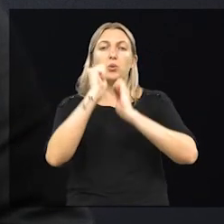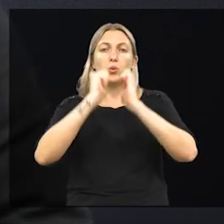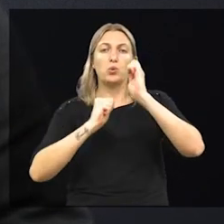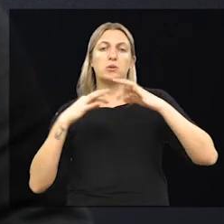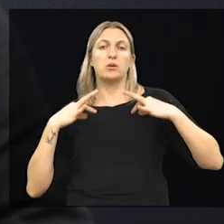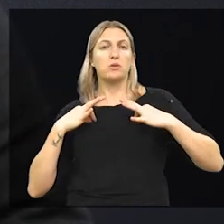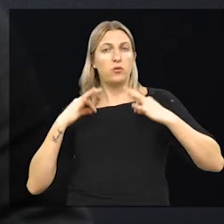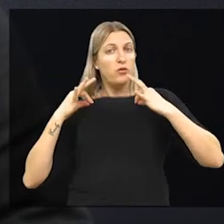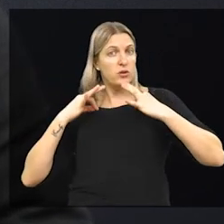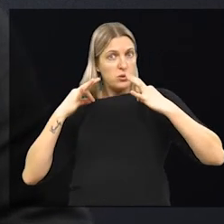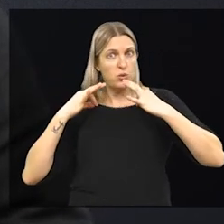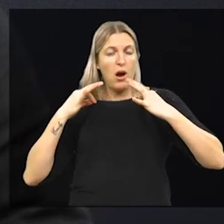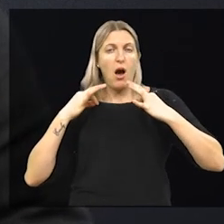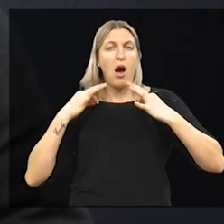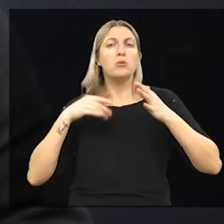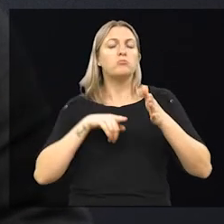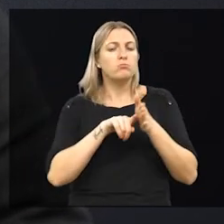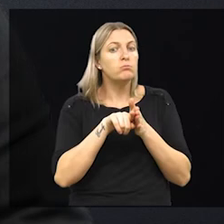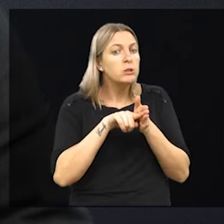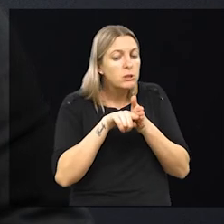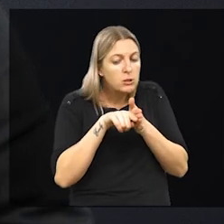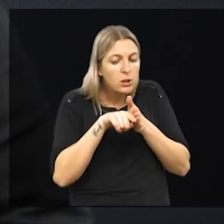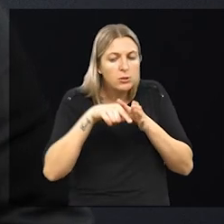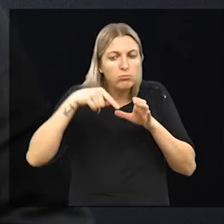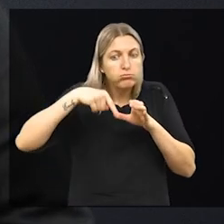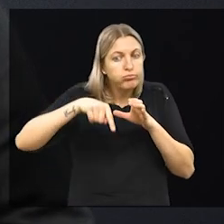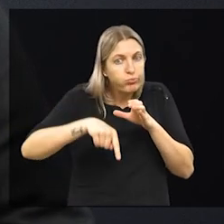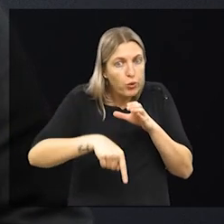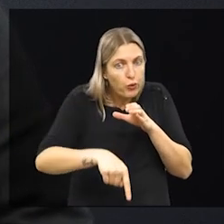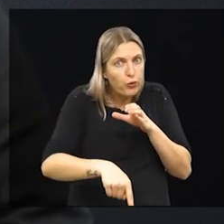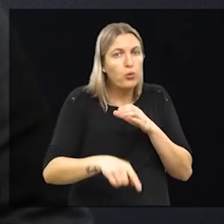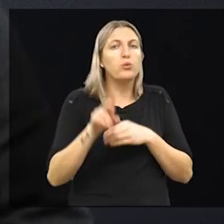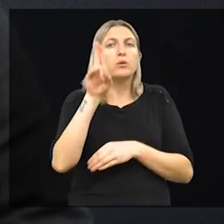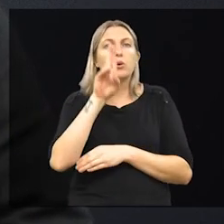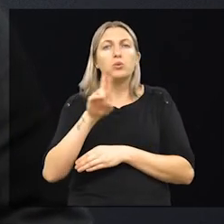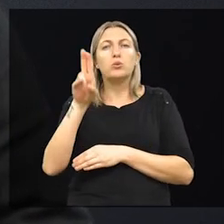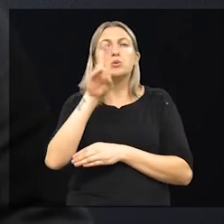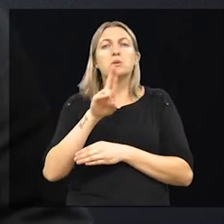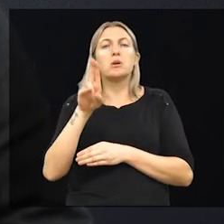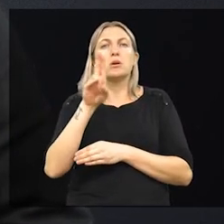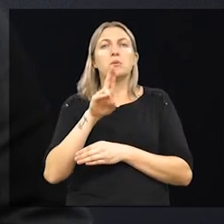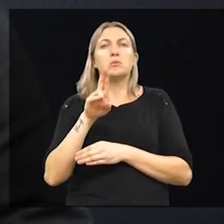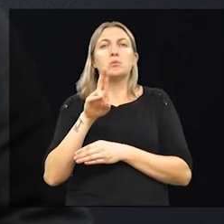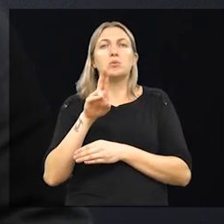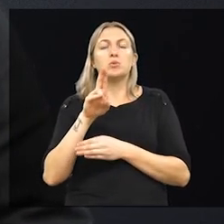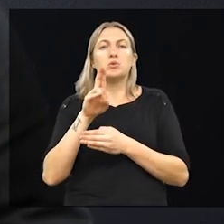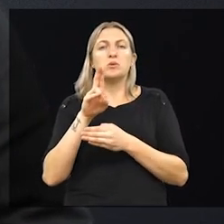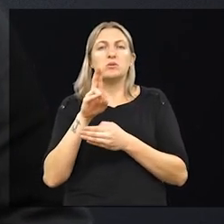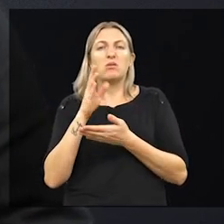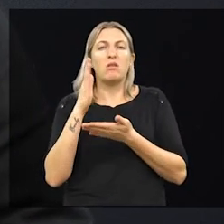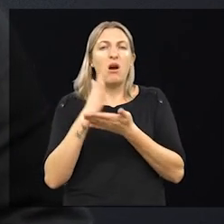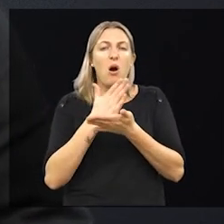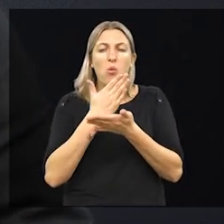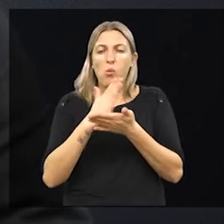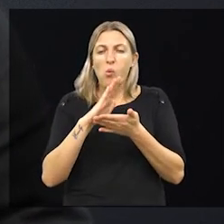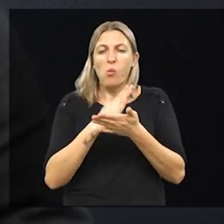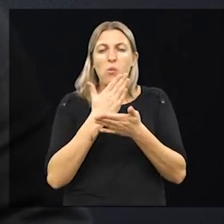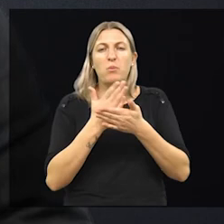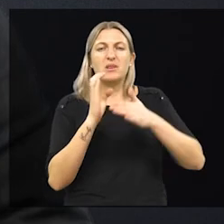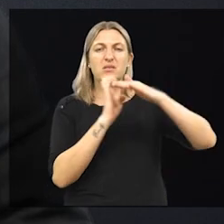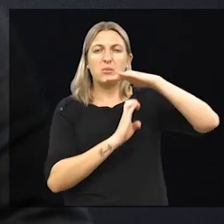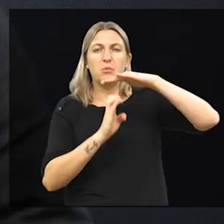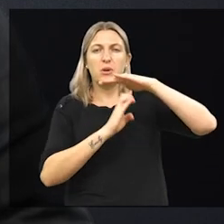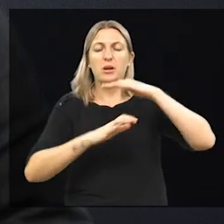bem profunda né gente utilizou é como fonte algumas empresas da bené para